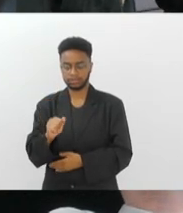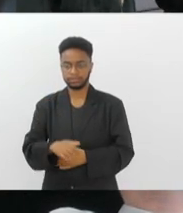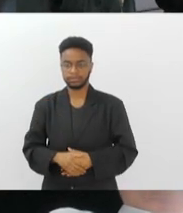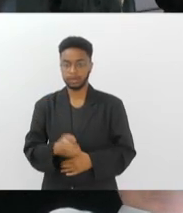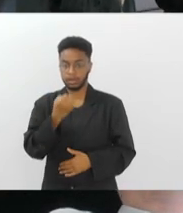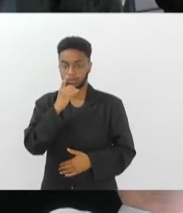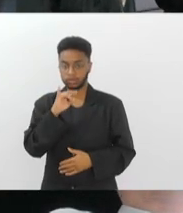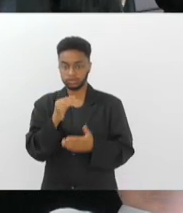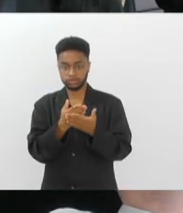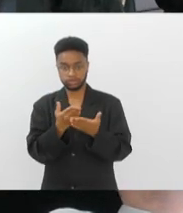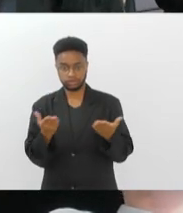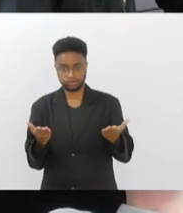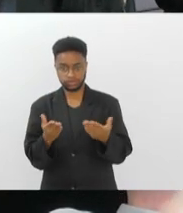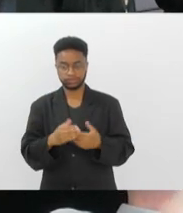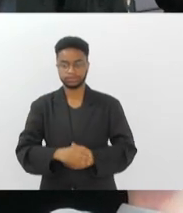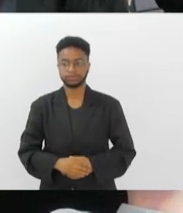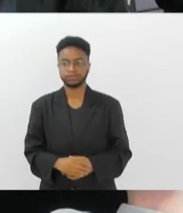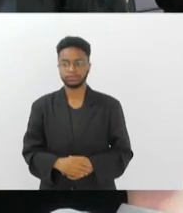Bom dia a todos.